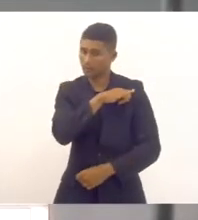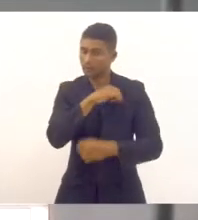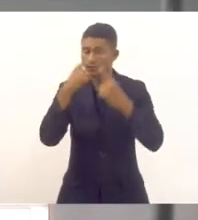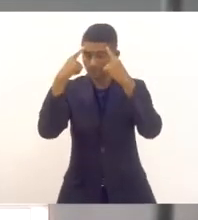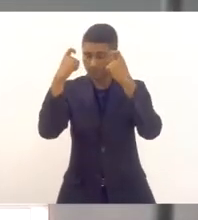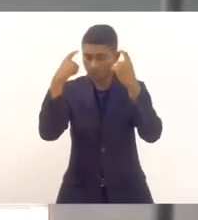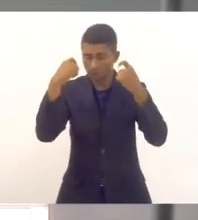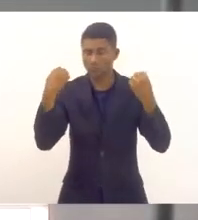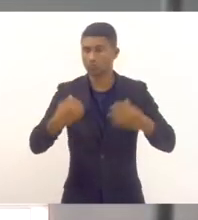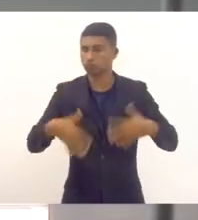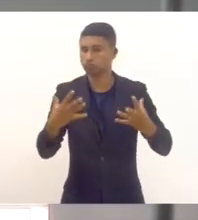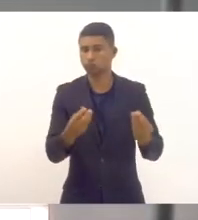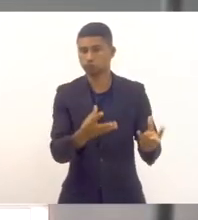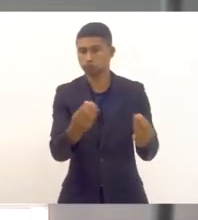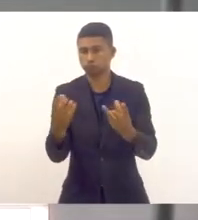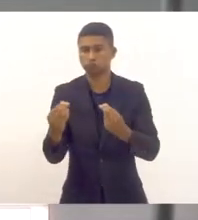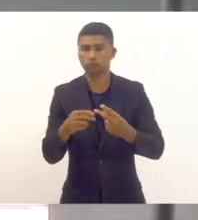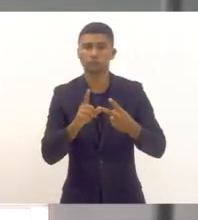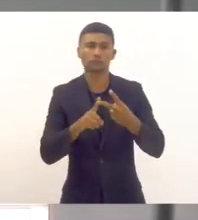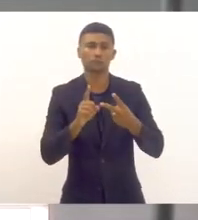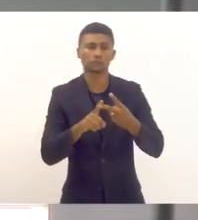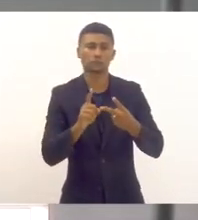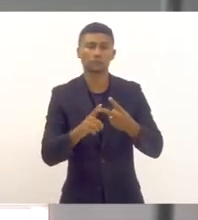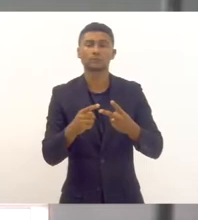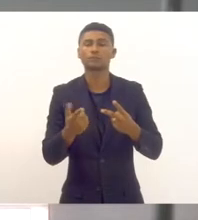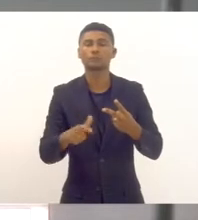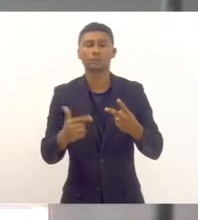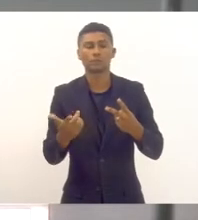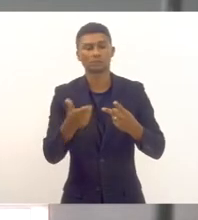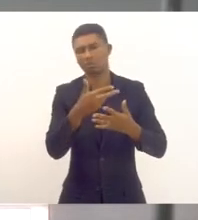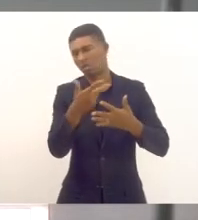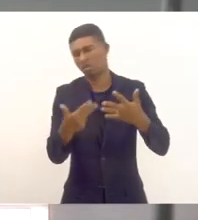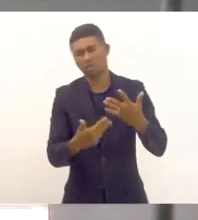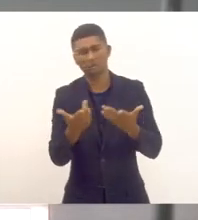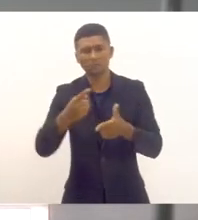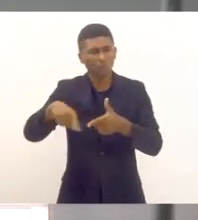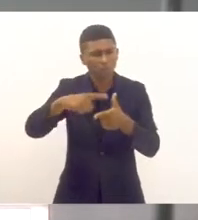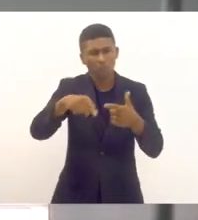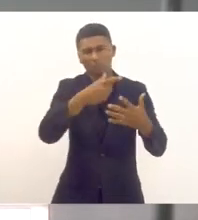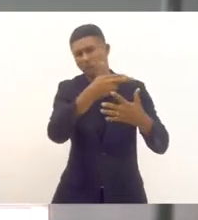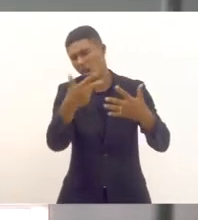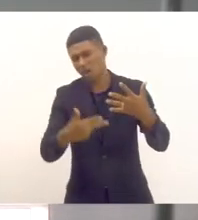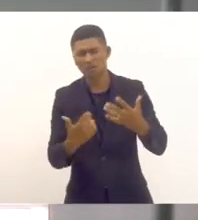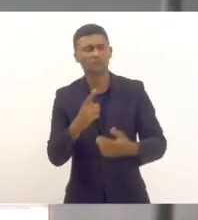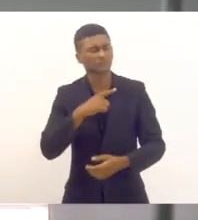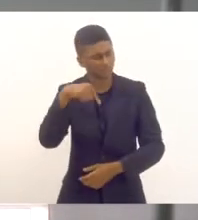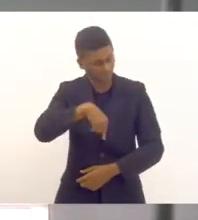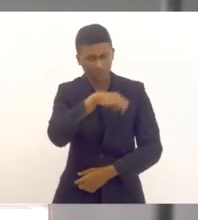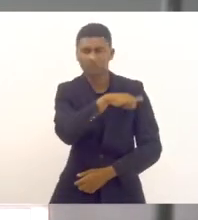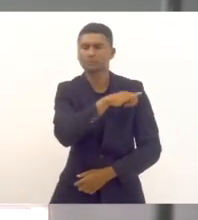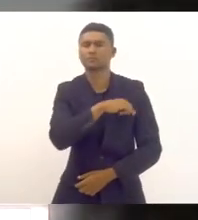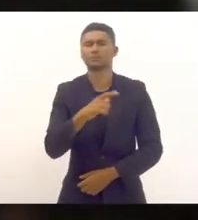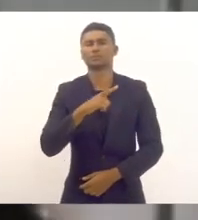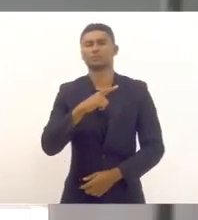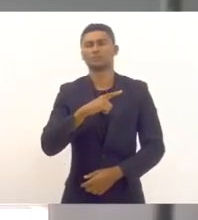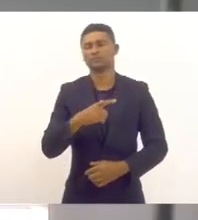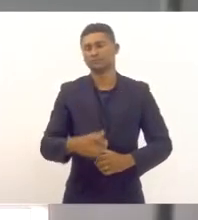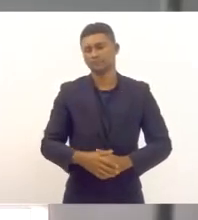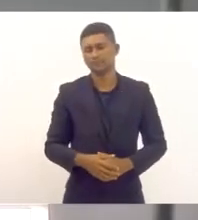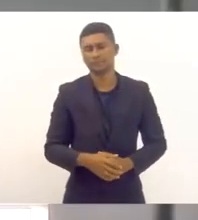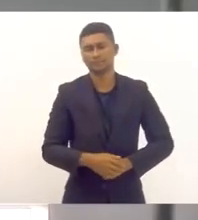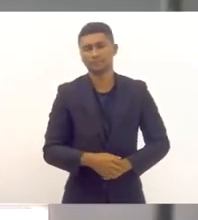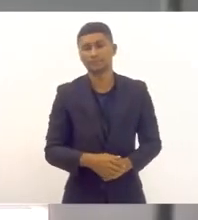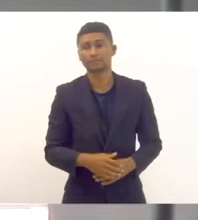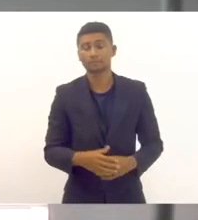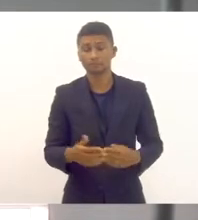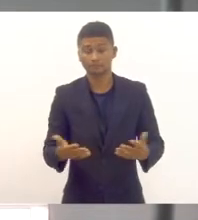mais violentos do Brasil, né? Então, a gente já enfrenta muitos problemas. Então, hoje, a gente